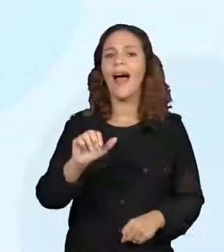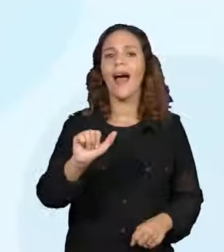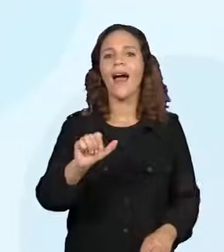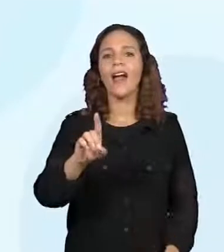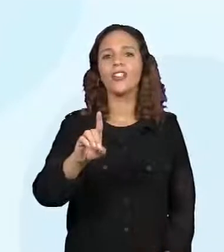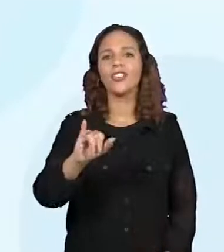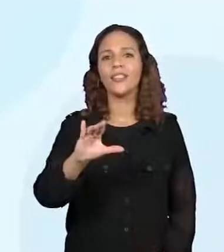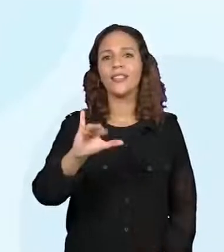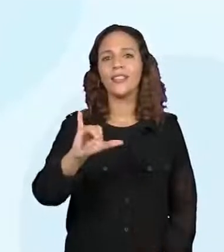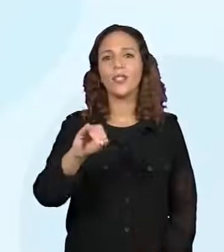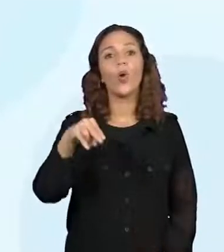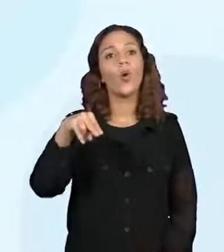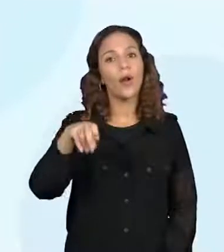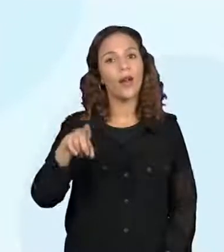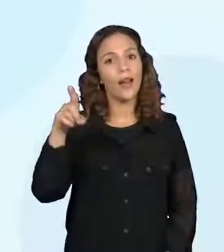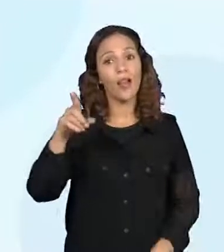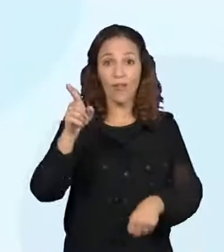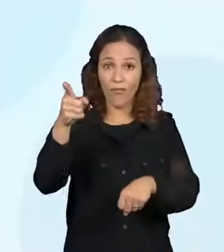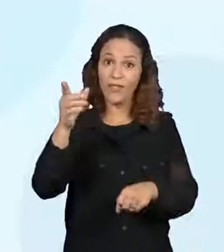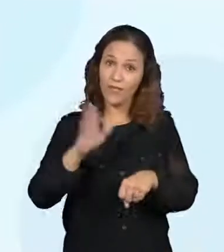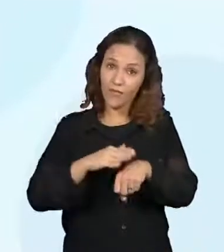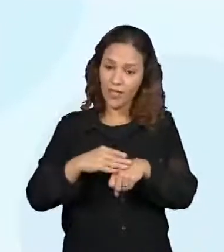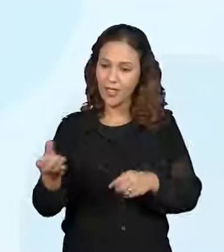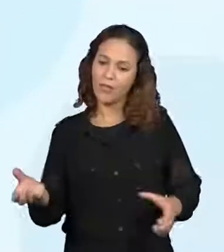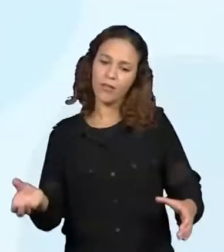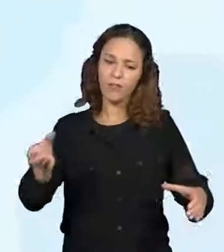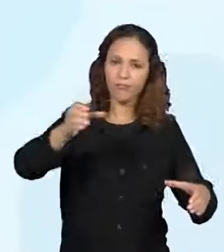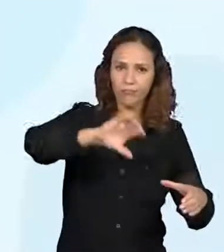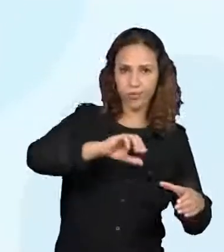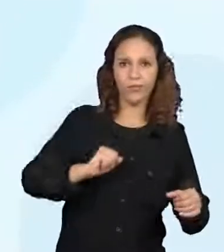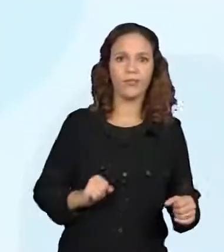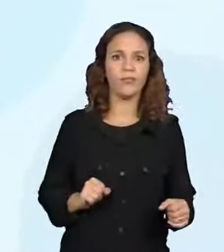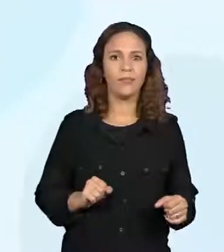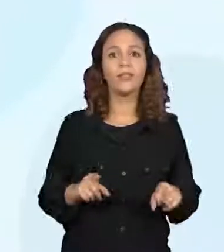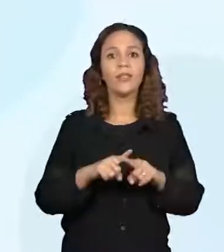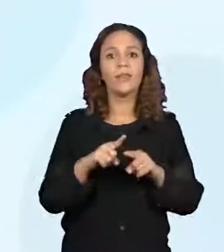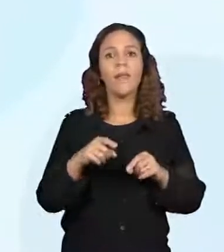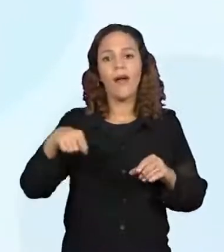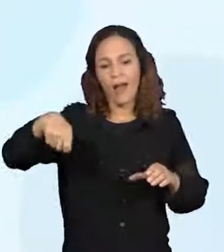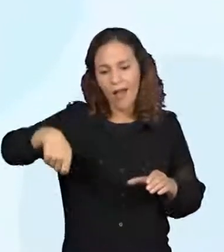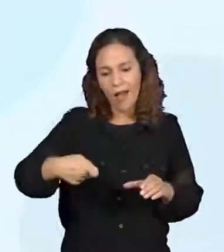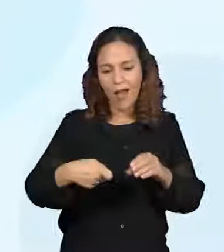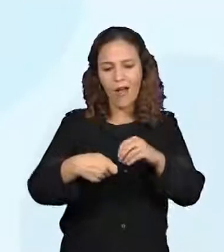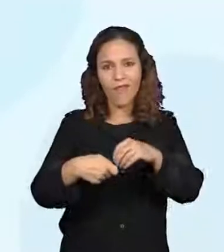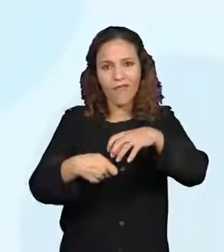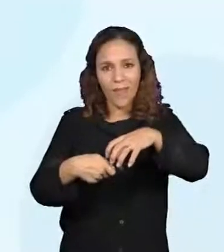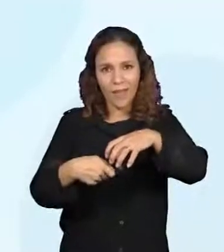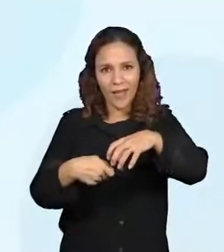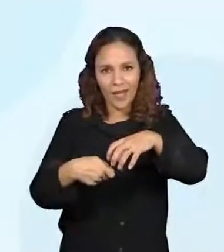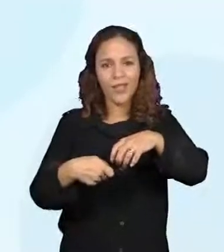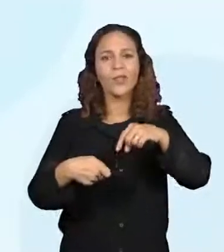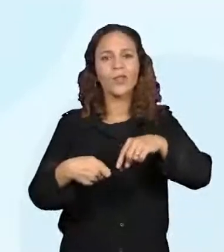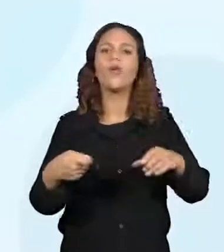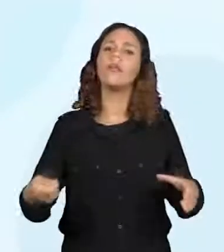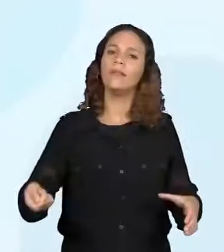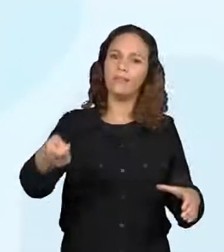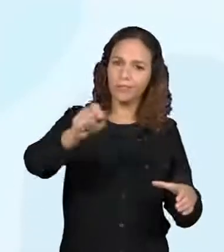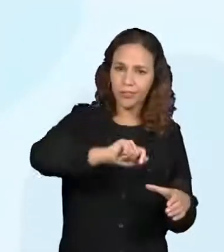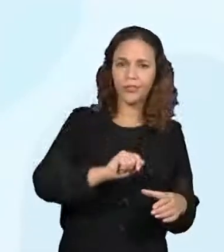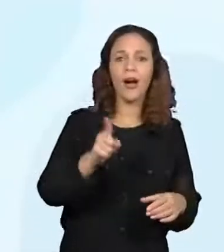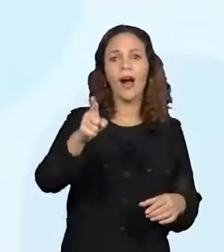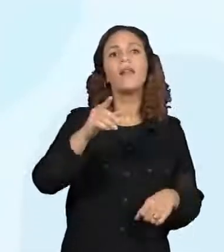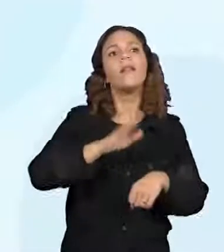o fermento e misture, que vem do verbo misturar, com uma colher. Então, olha só, passo a passo